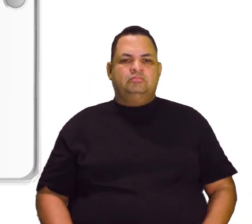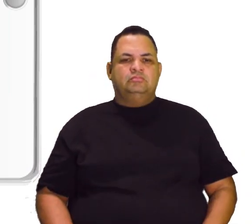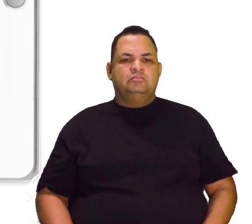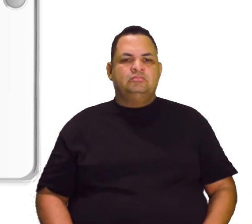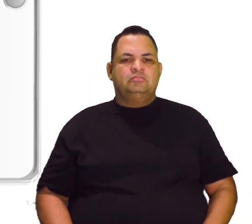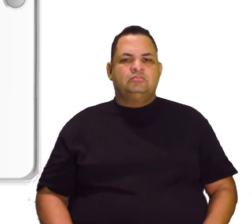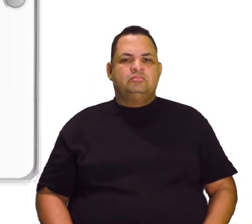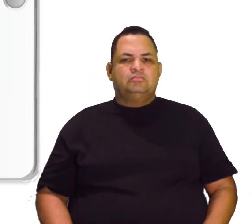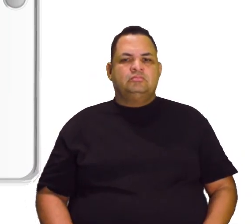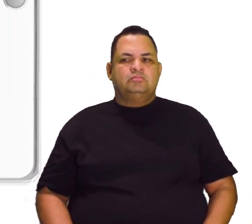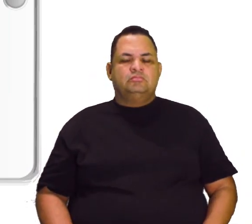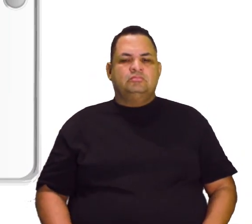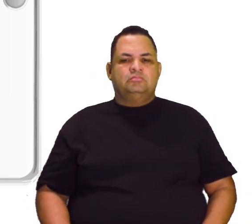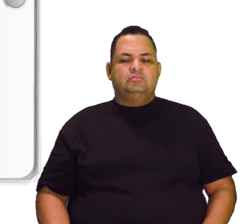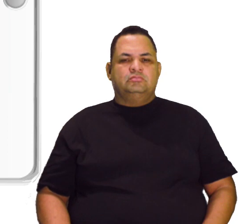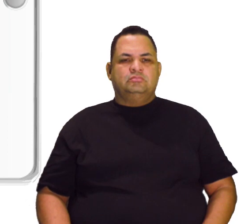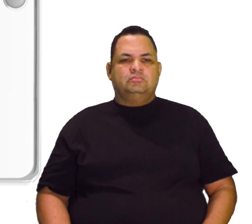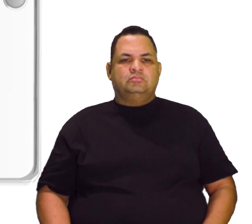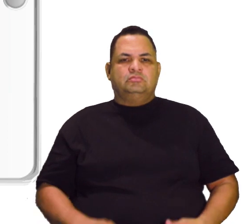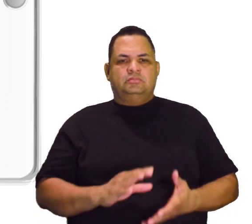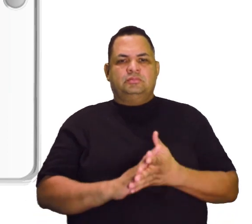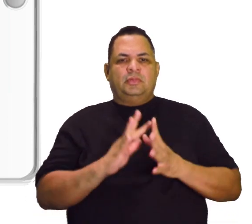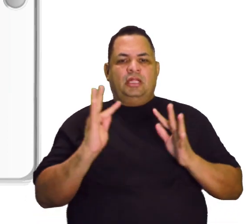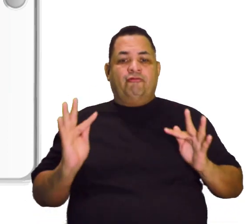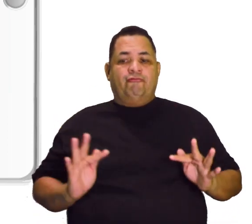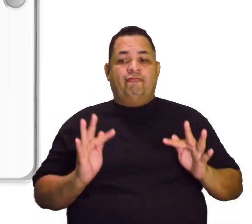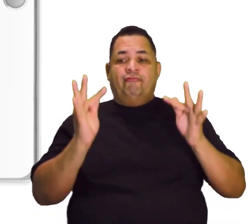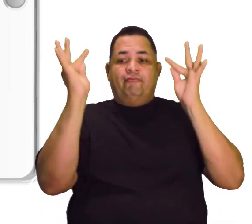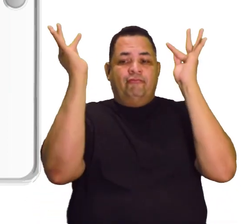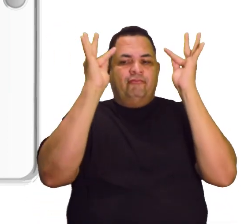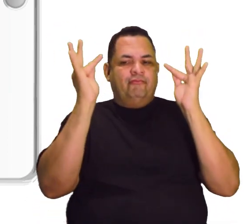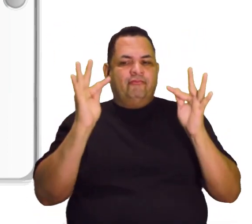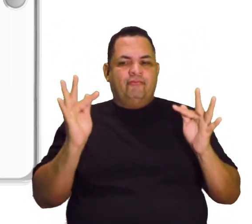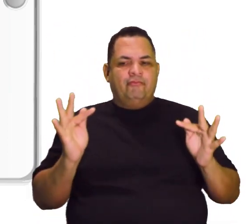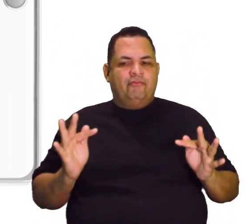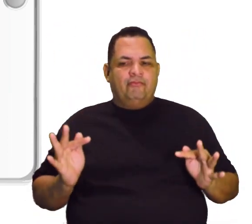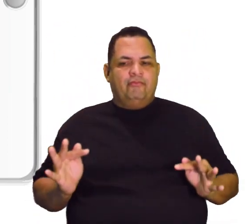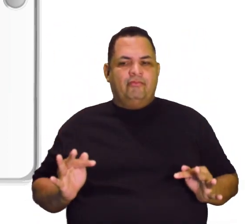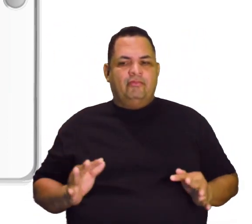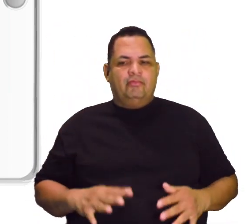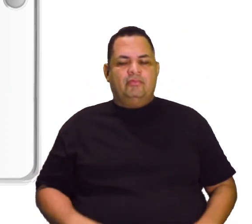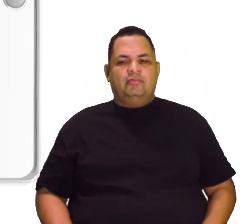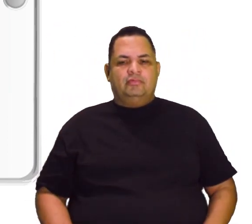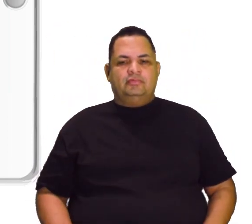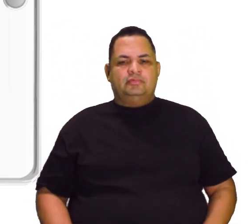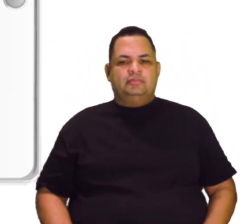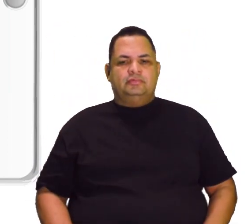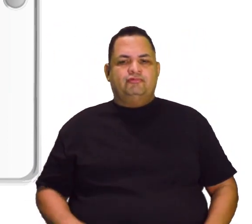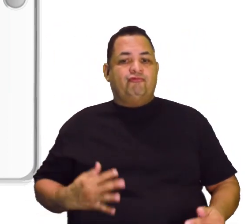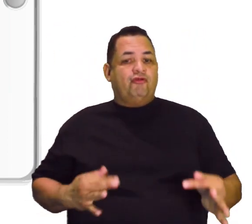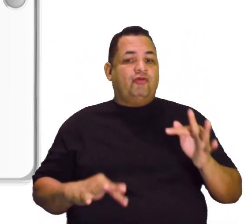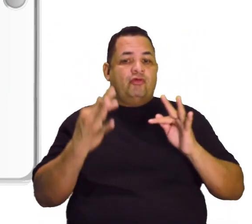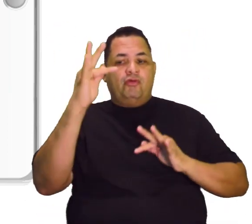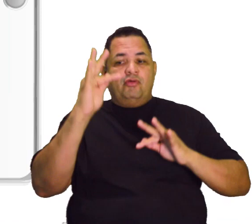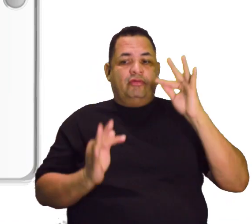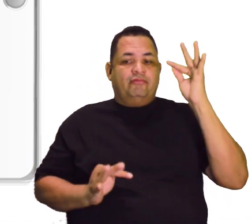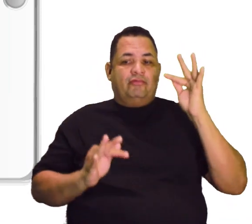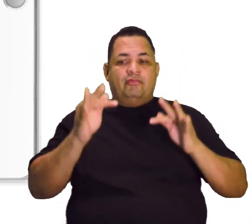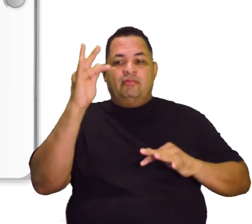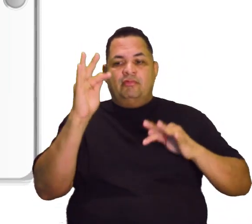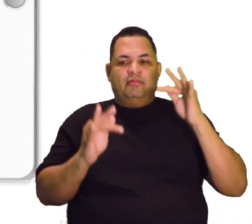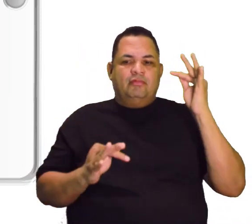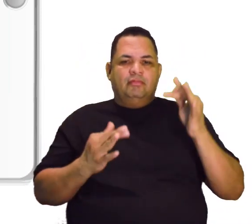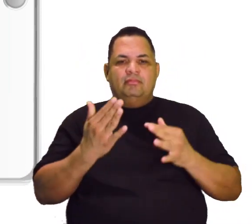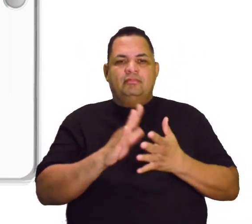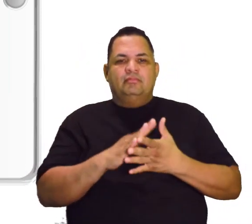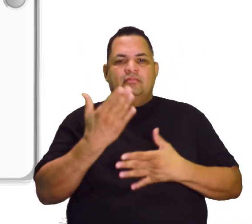estudantes? Então, nós vamos falar um pouco do folclore. Aqui, algumas lendas que vocês conhecem,